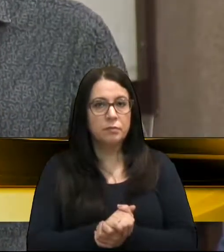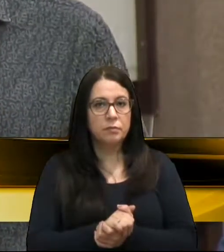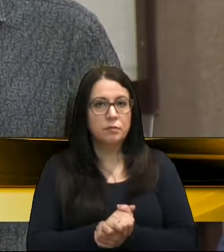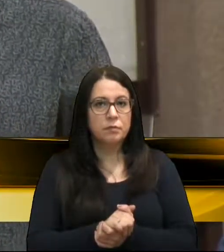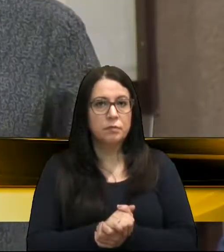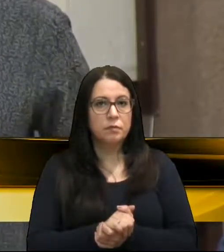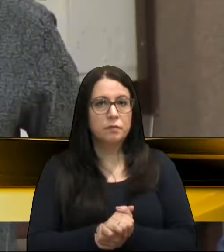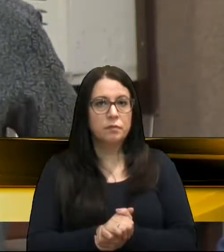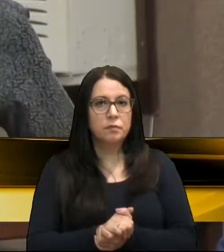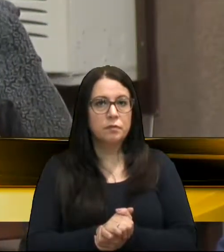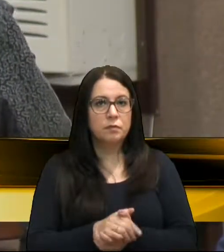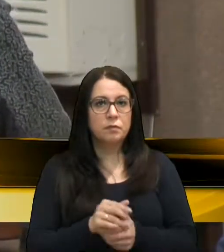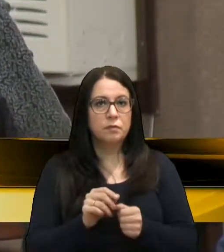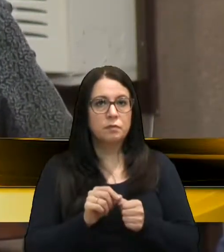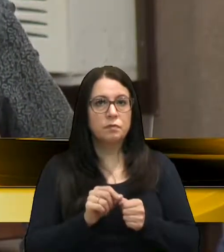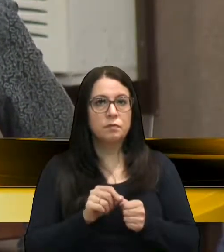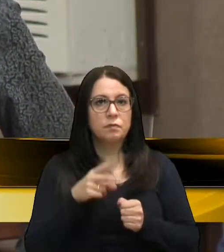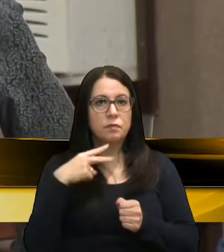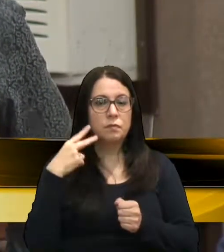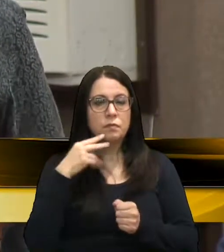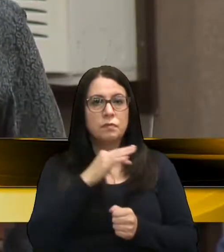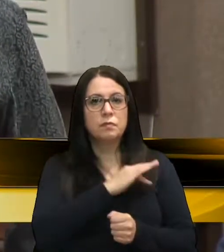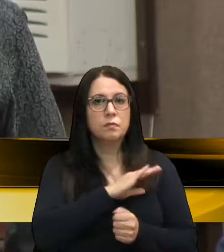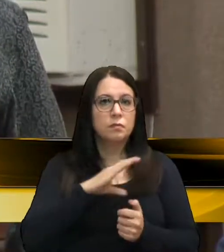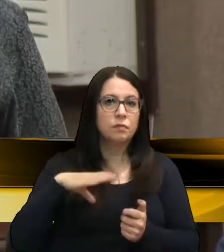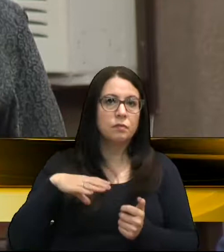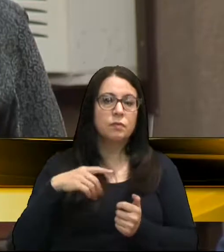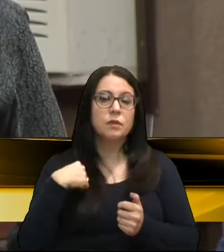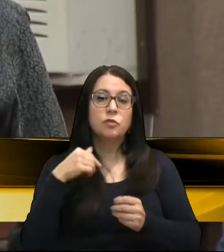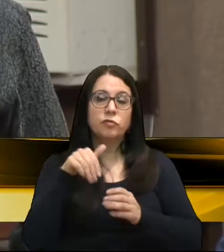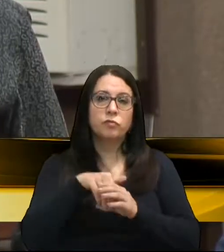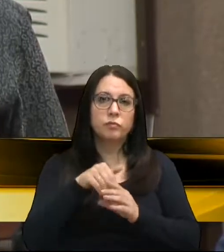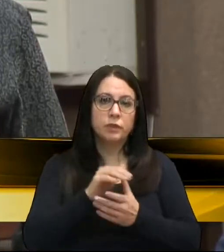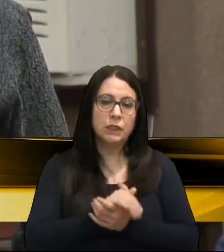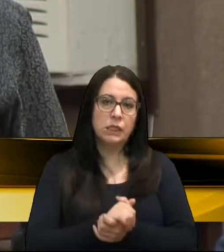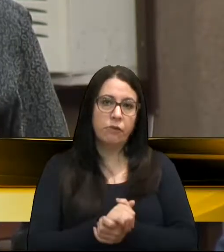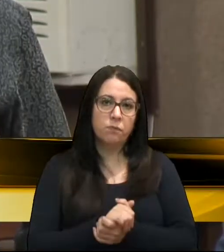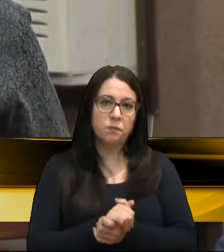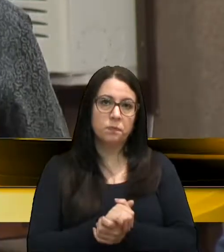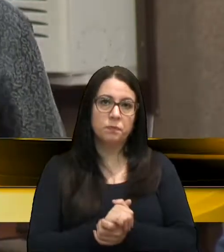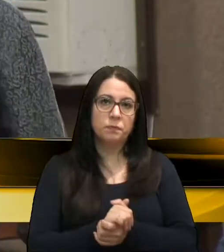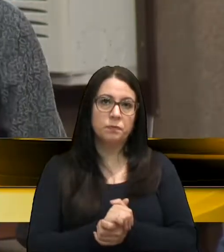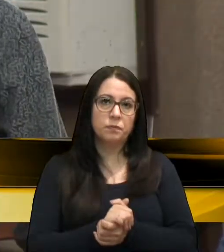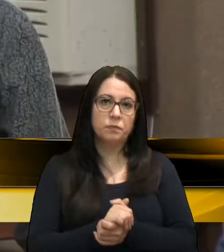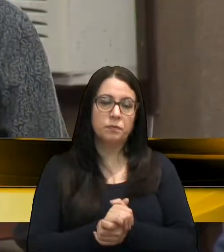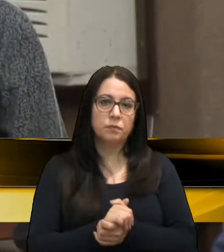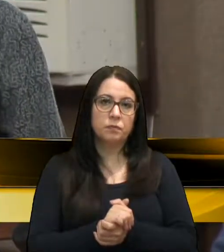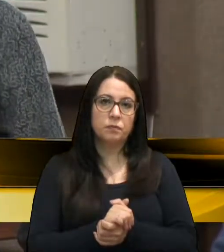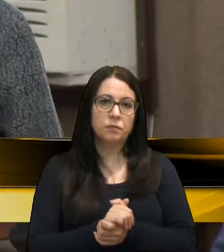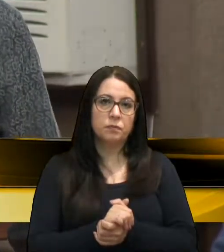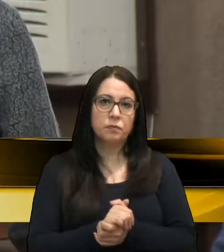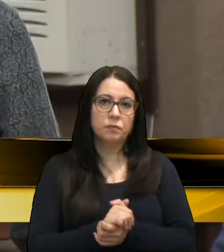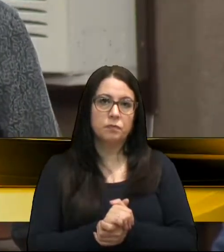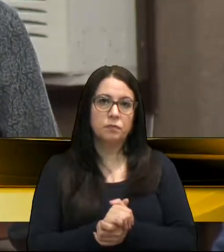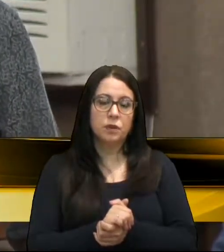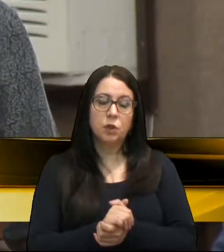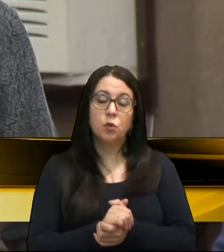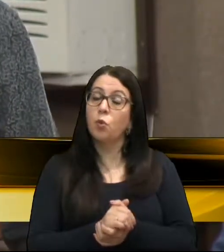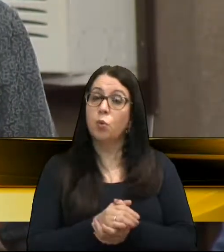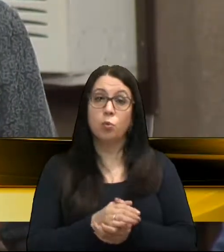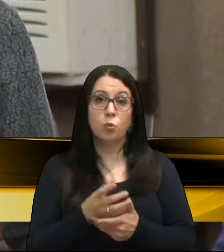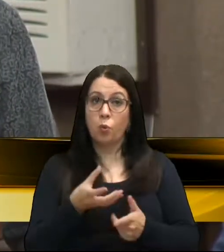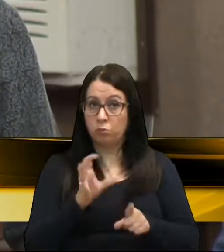vereador Cassina, eu votarei contrário a este